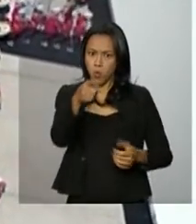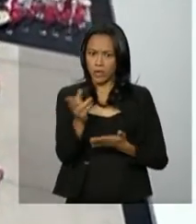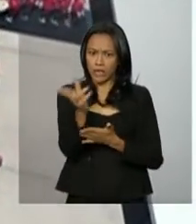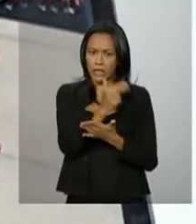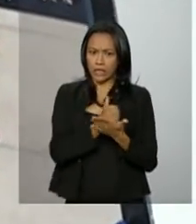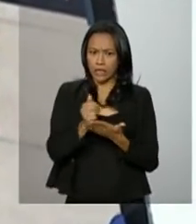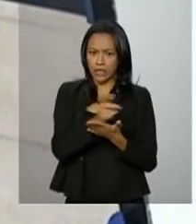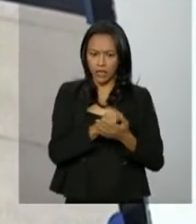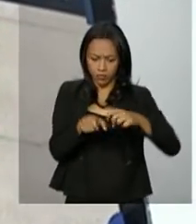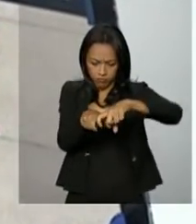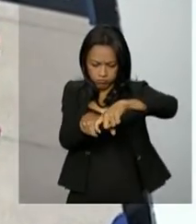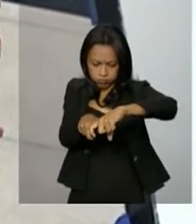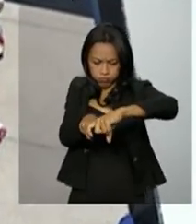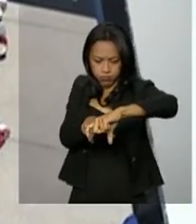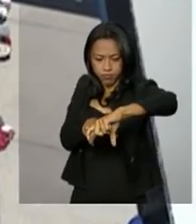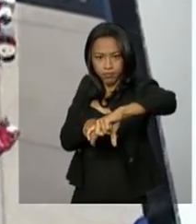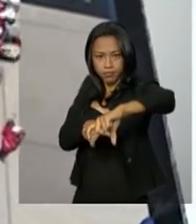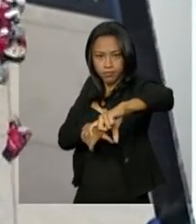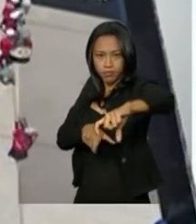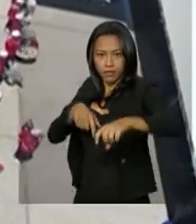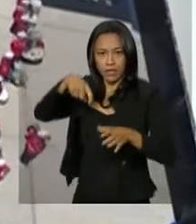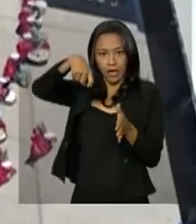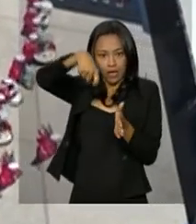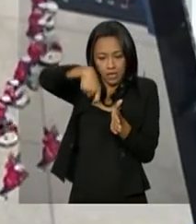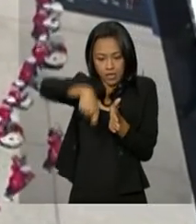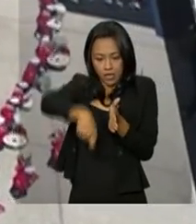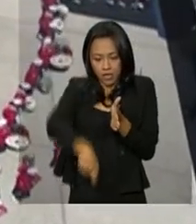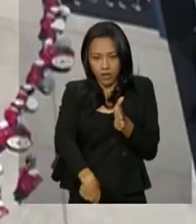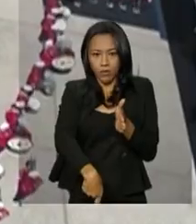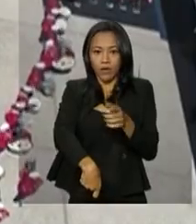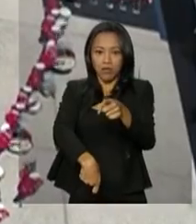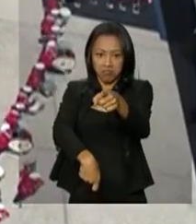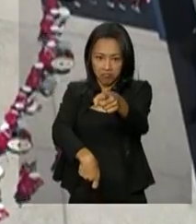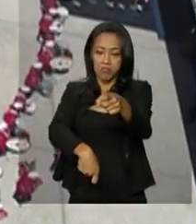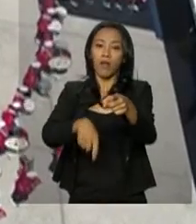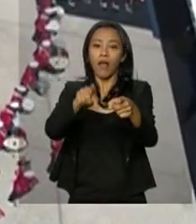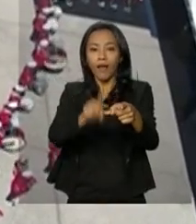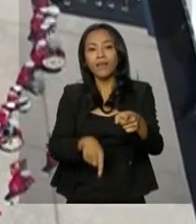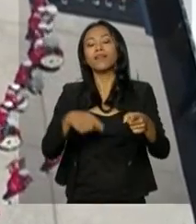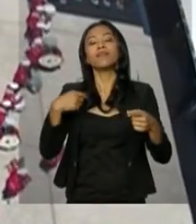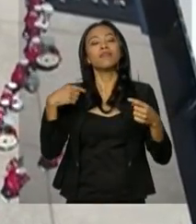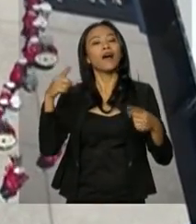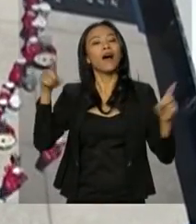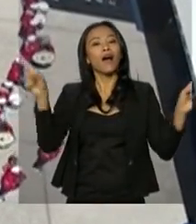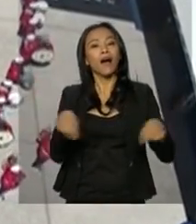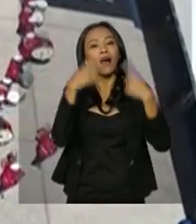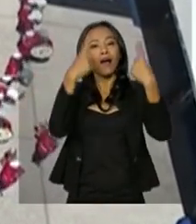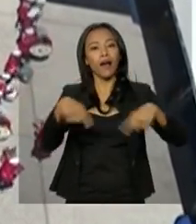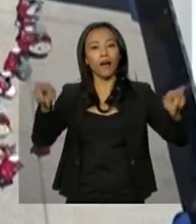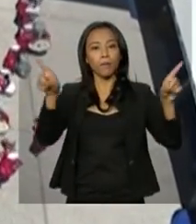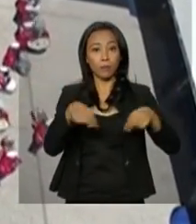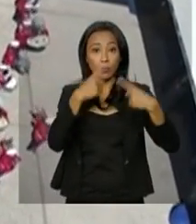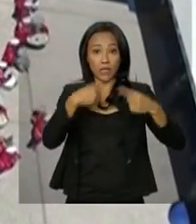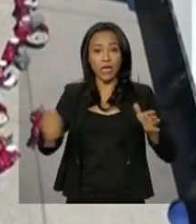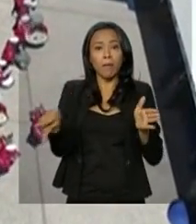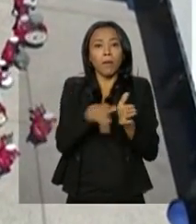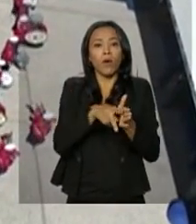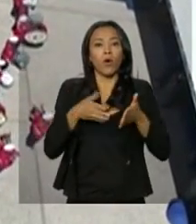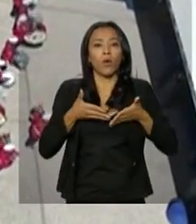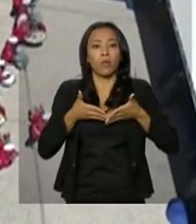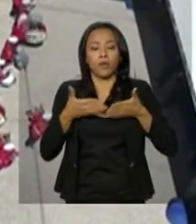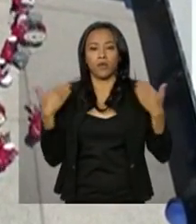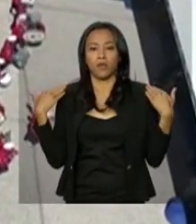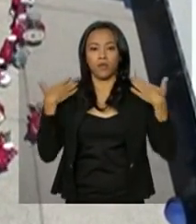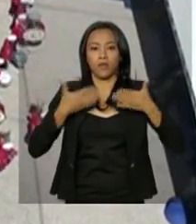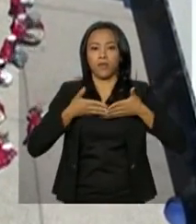âncora, formada aí pela nossa banda marcial, tocando nossa canção militar, nosso hino, Cisne Branco, que é também